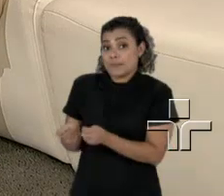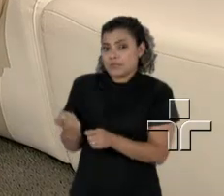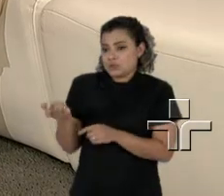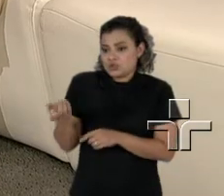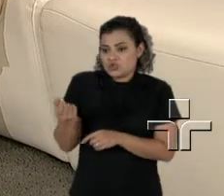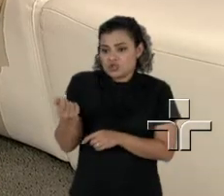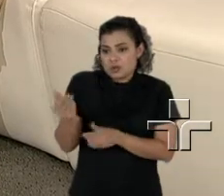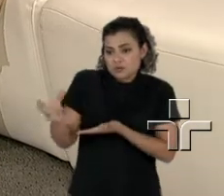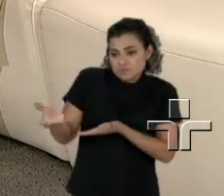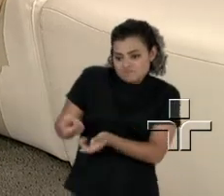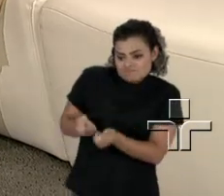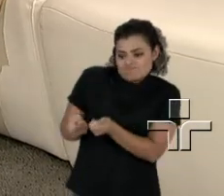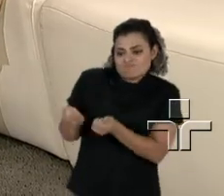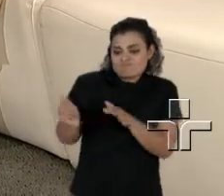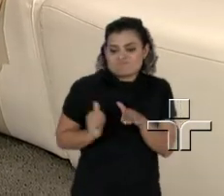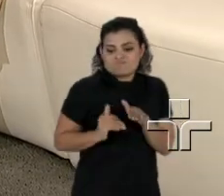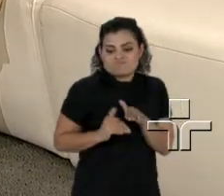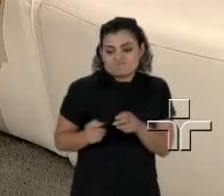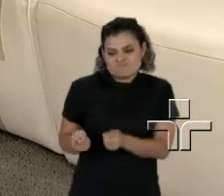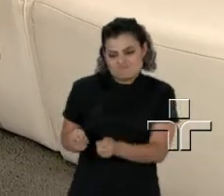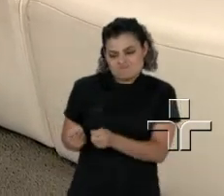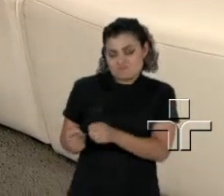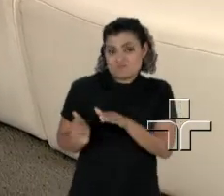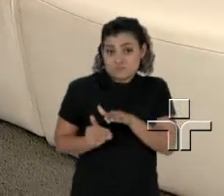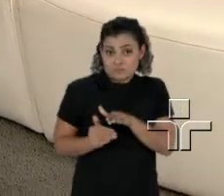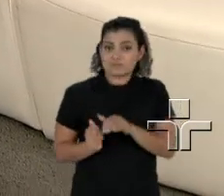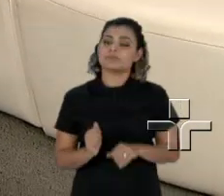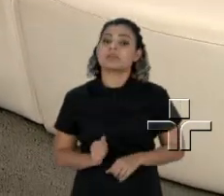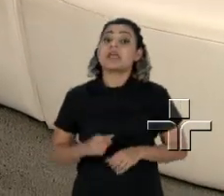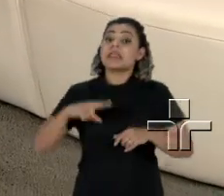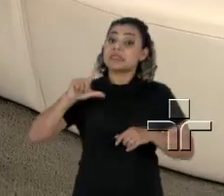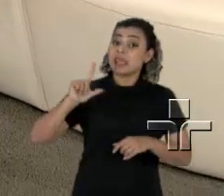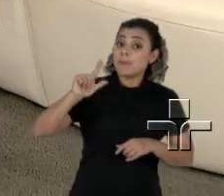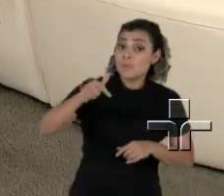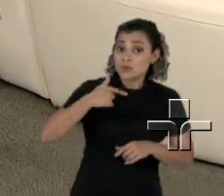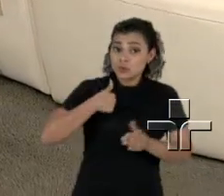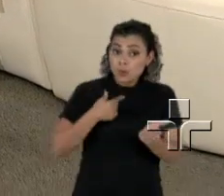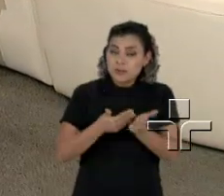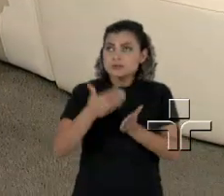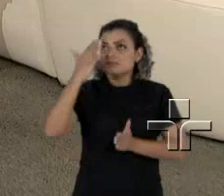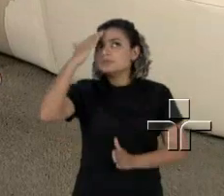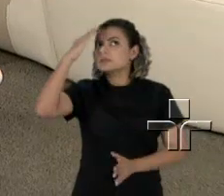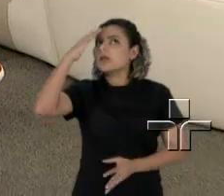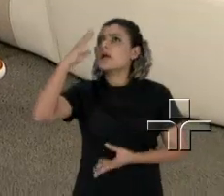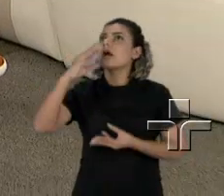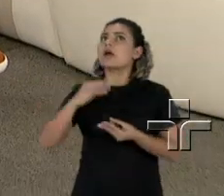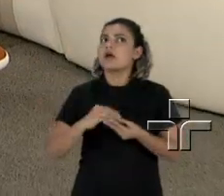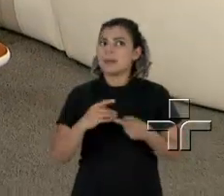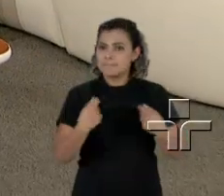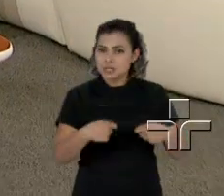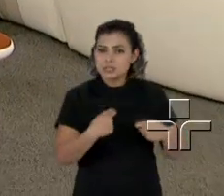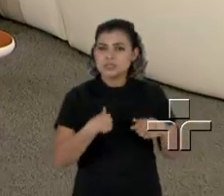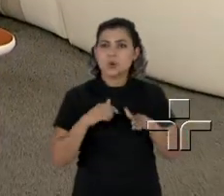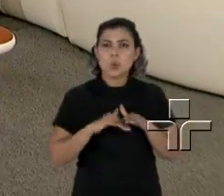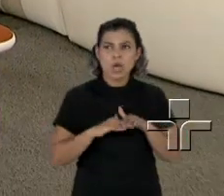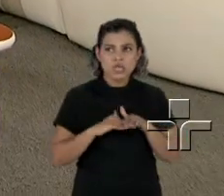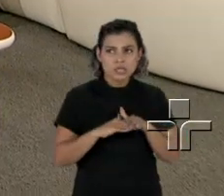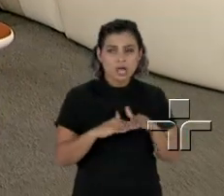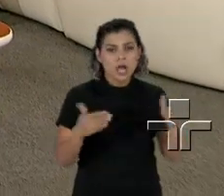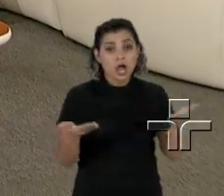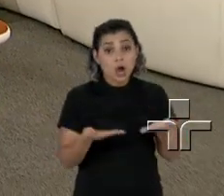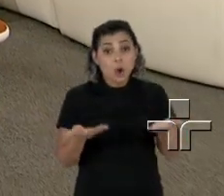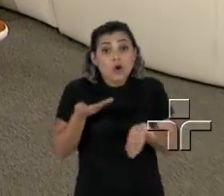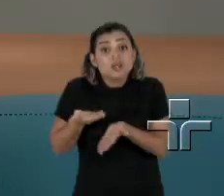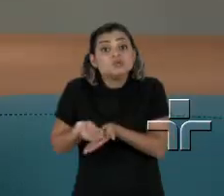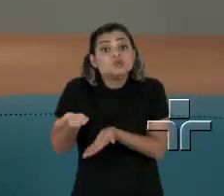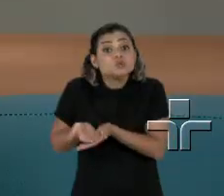primeiro cuidado foi atrás disso dessa reserva financeira e aí depois eu comecei a entender melhor que a gente precisa ter isso guardado e tudo agora estou estudando